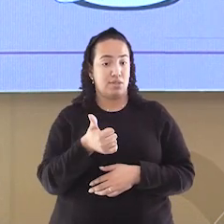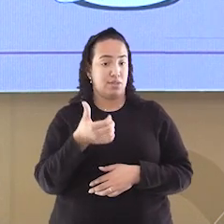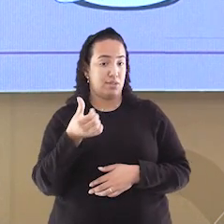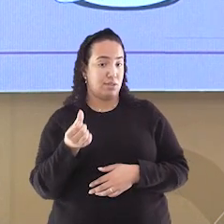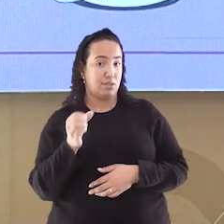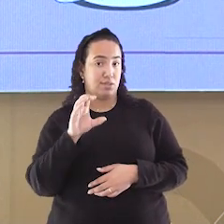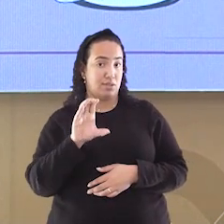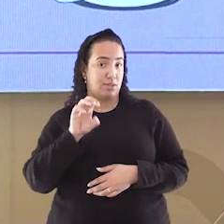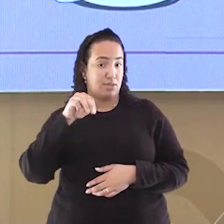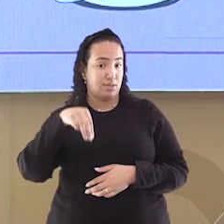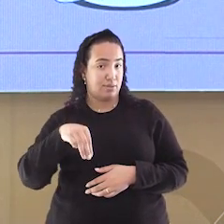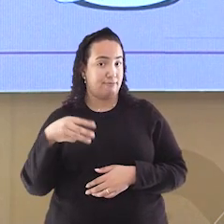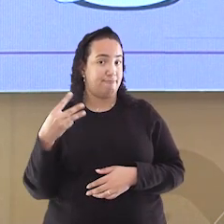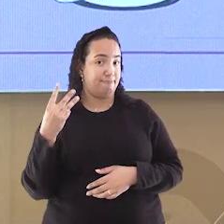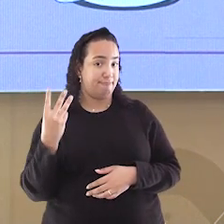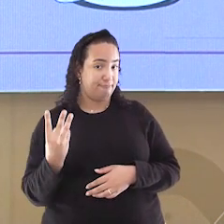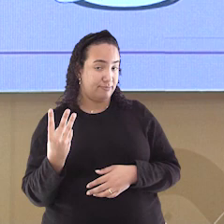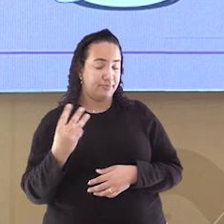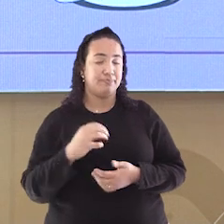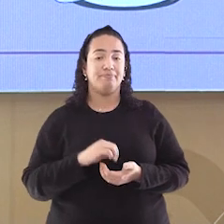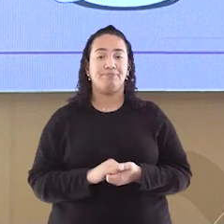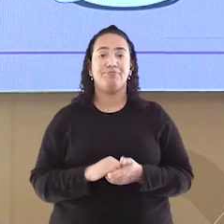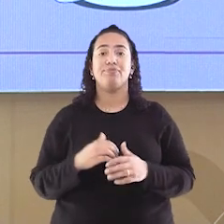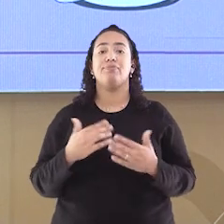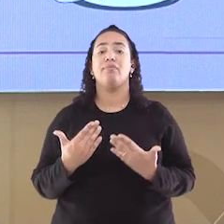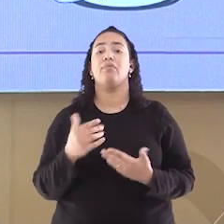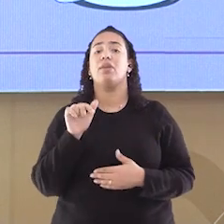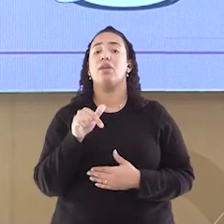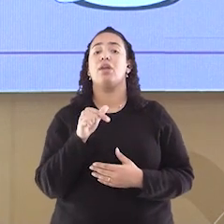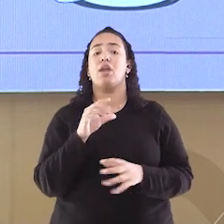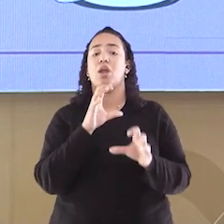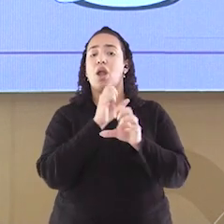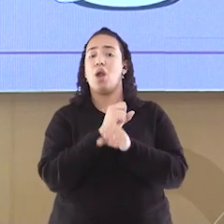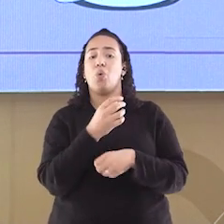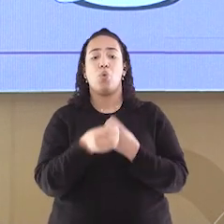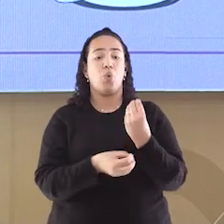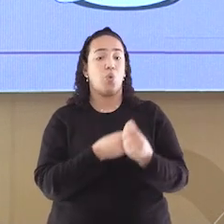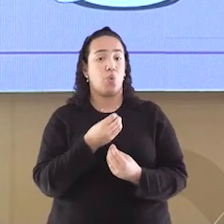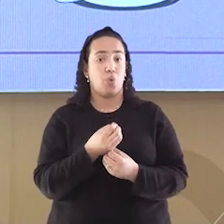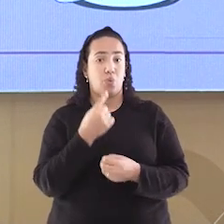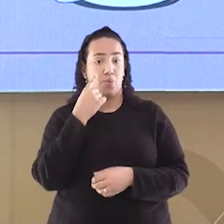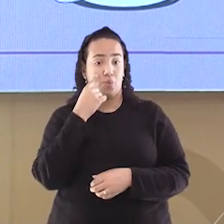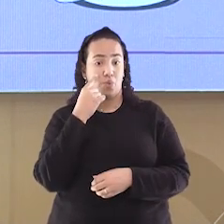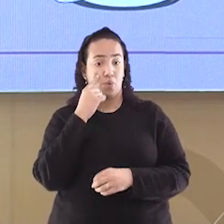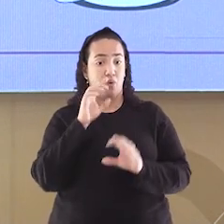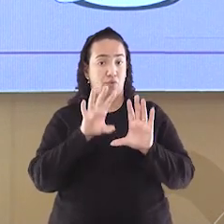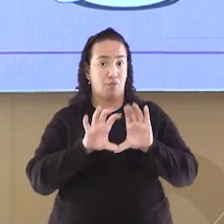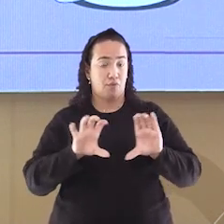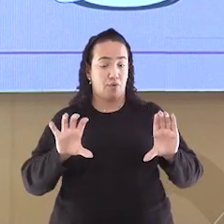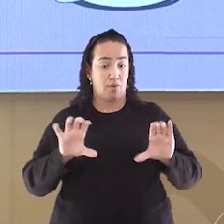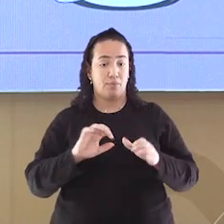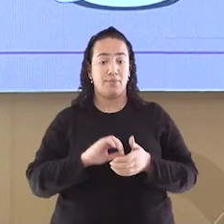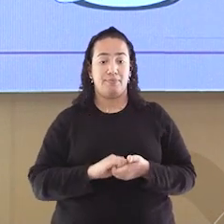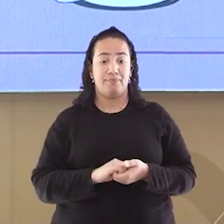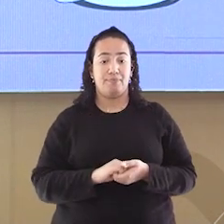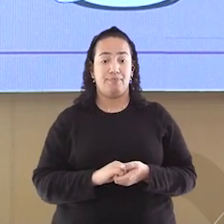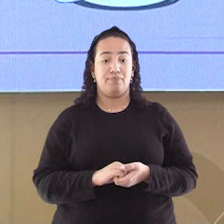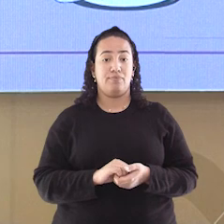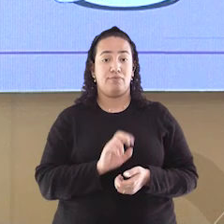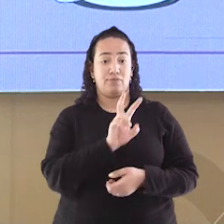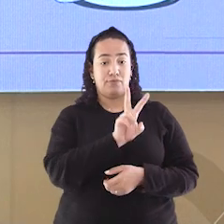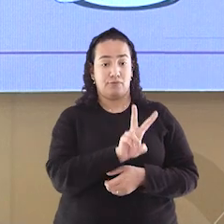5.319,16 centímetros cúbicos. Para a gente calcular o volume, iremos utilizar a fórmula pi vezes R